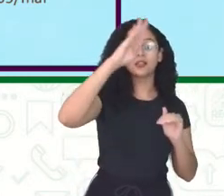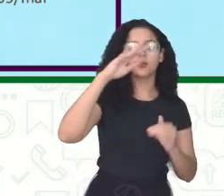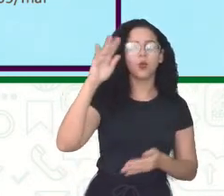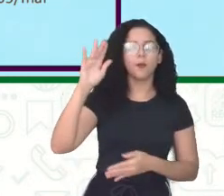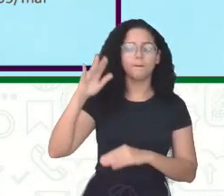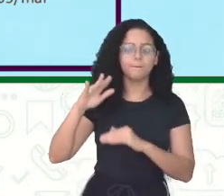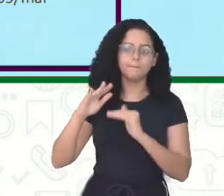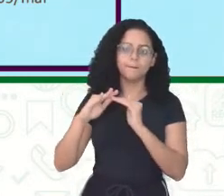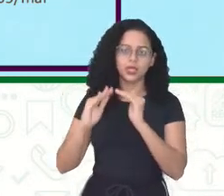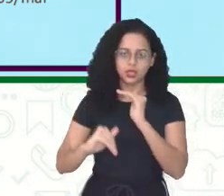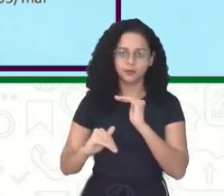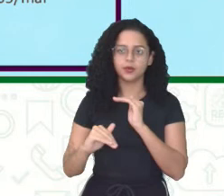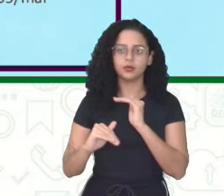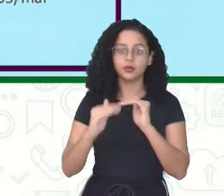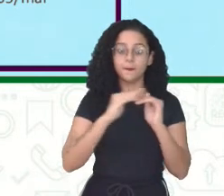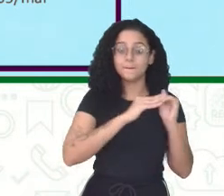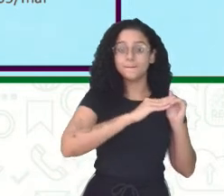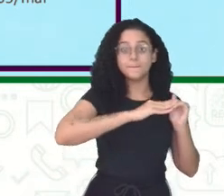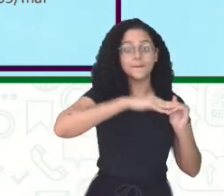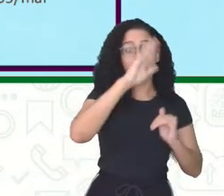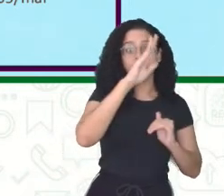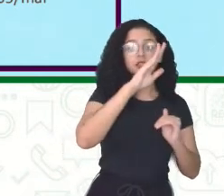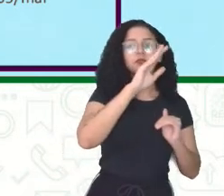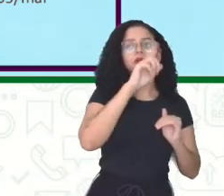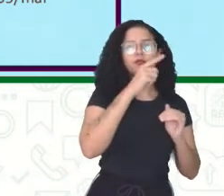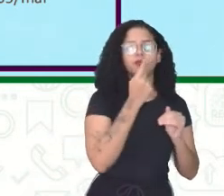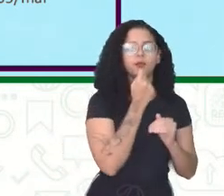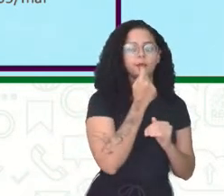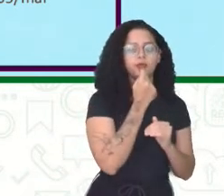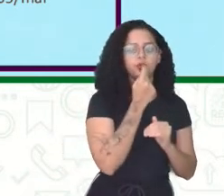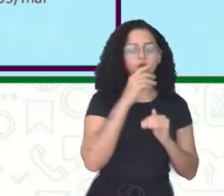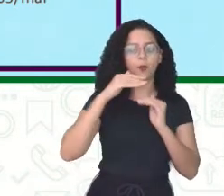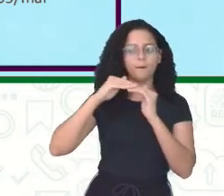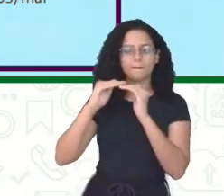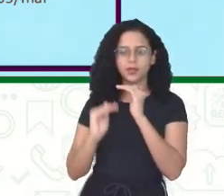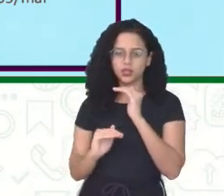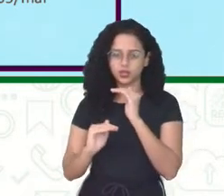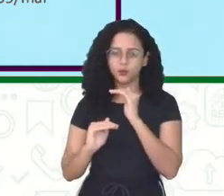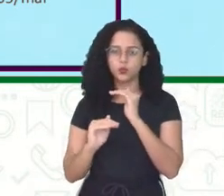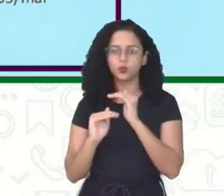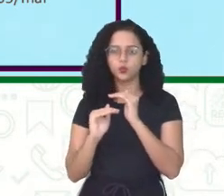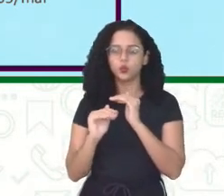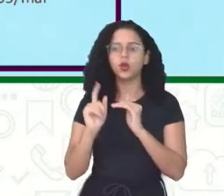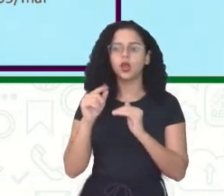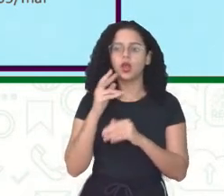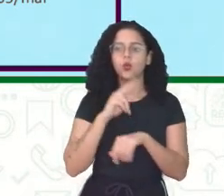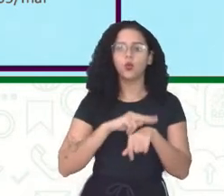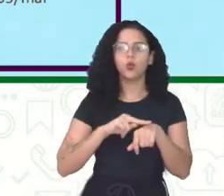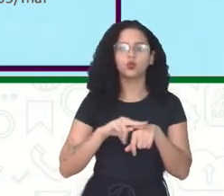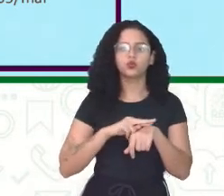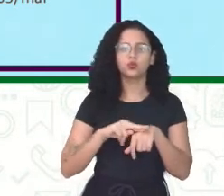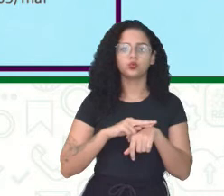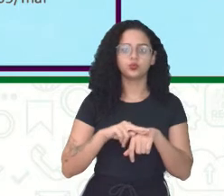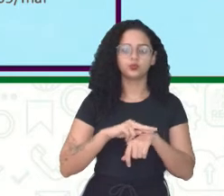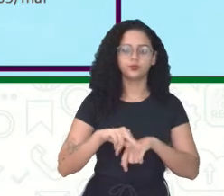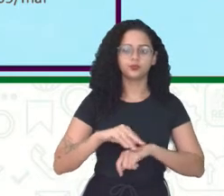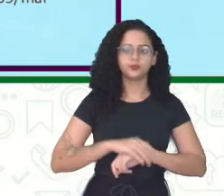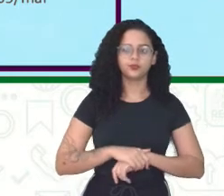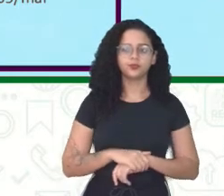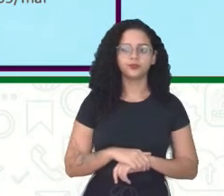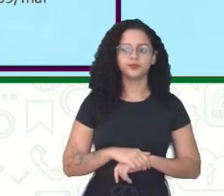mínima, ou seja, máximo é a vermelha e mínimo é essa roxinha, tá? Essa